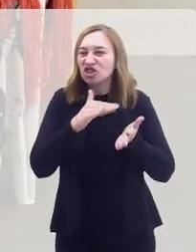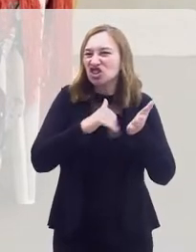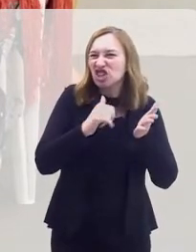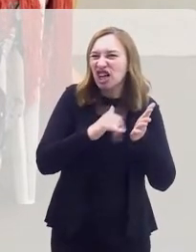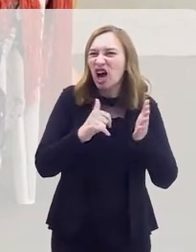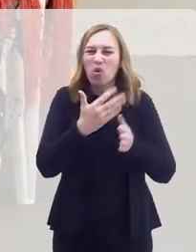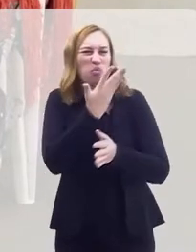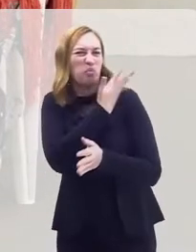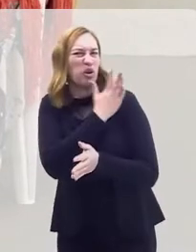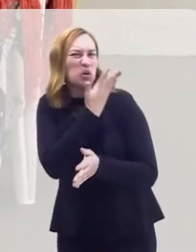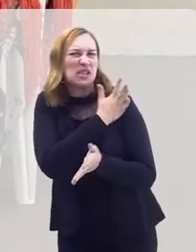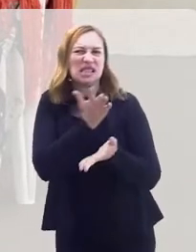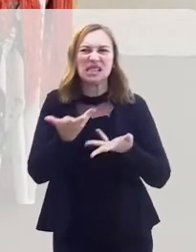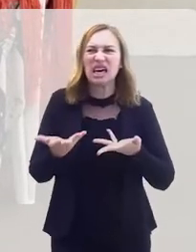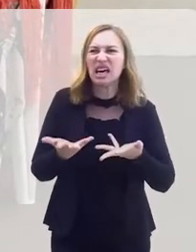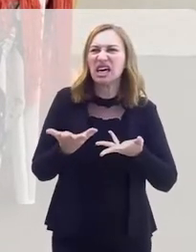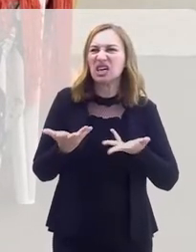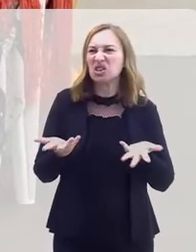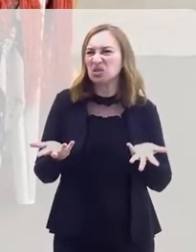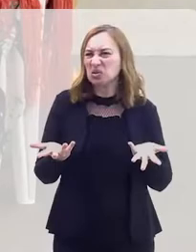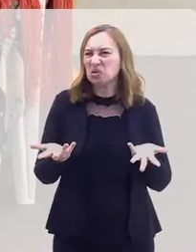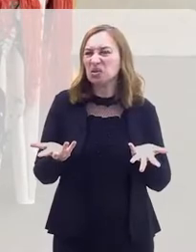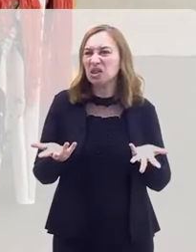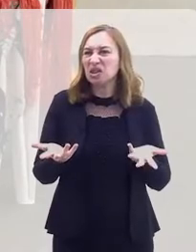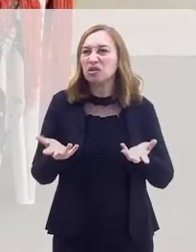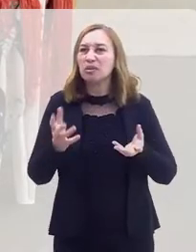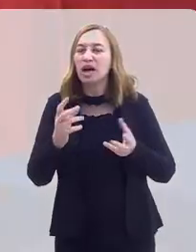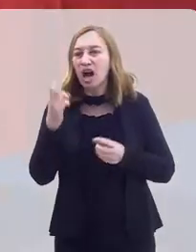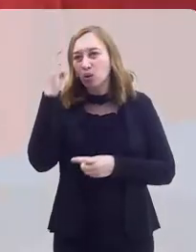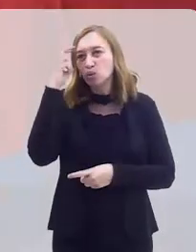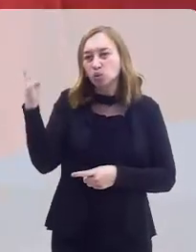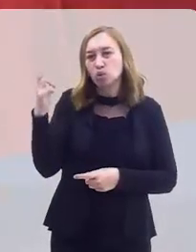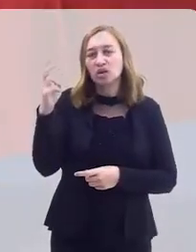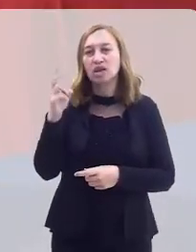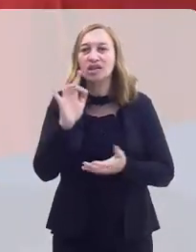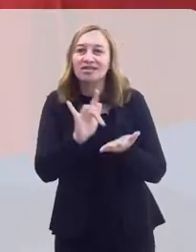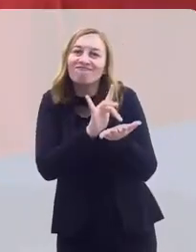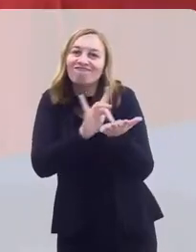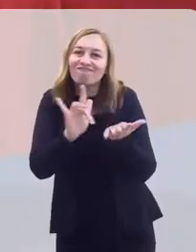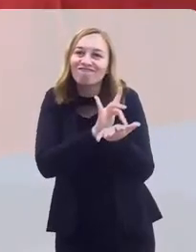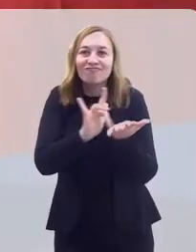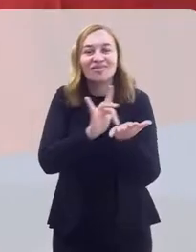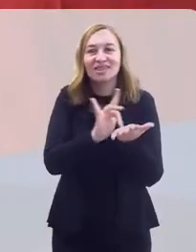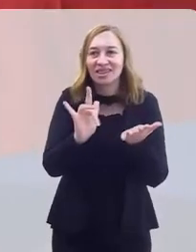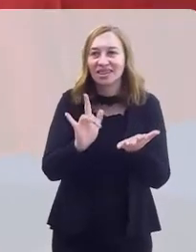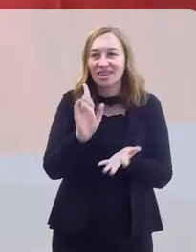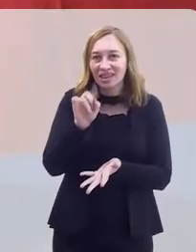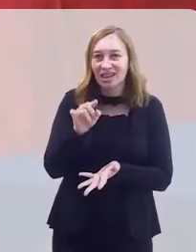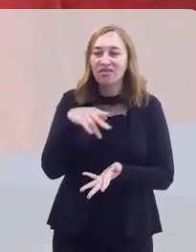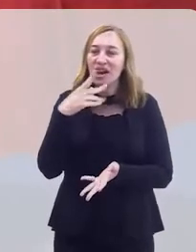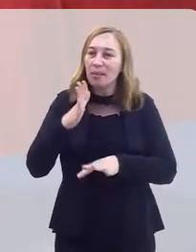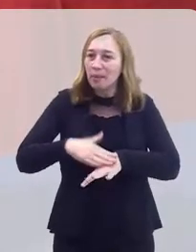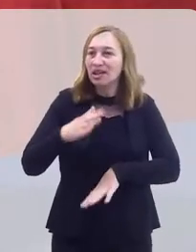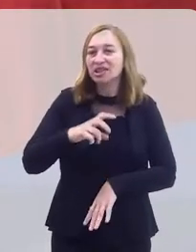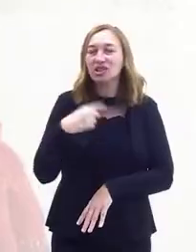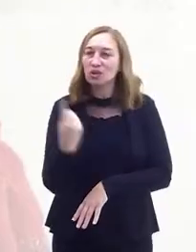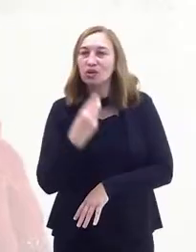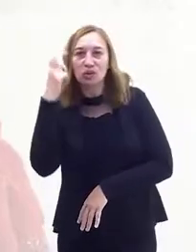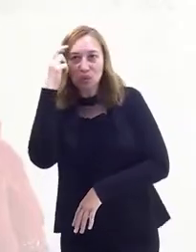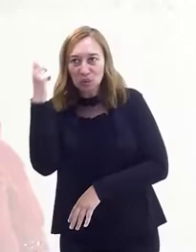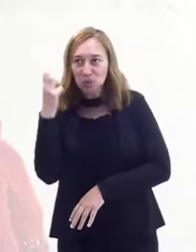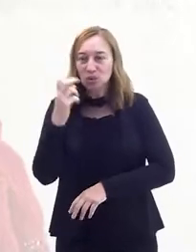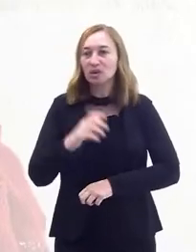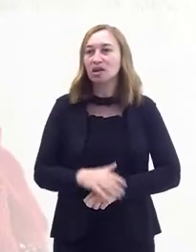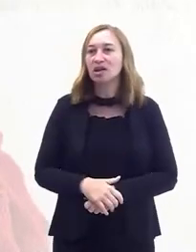tirar um pouco do preconceito, estereótipos sobre a cultura sim. cigana, né, divulgar um pouquinho mais sobre a E nossa cultura. que